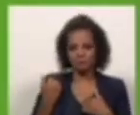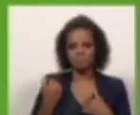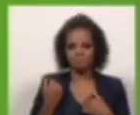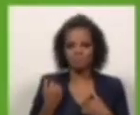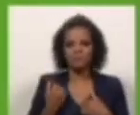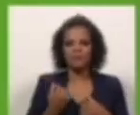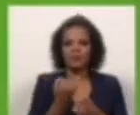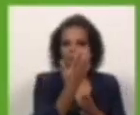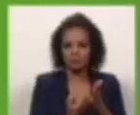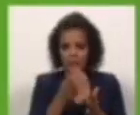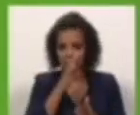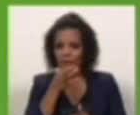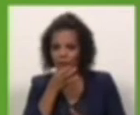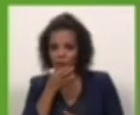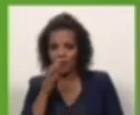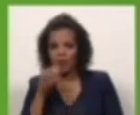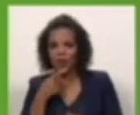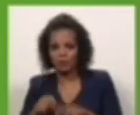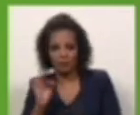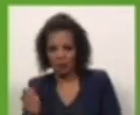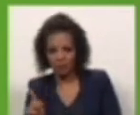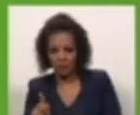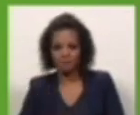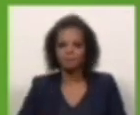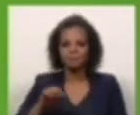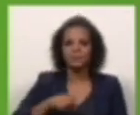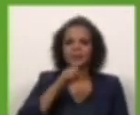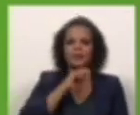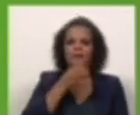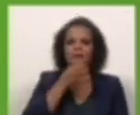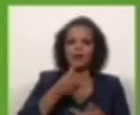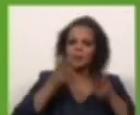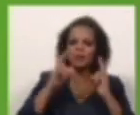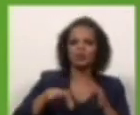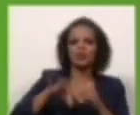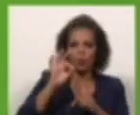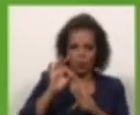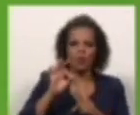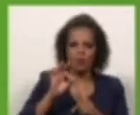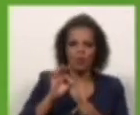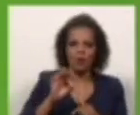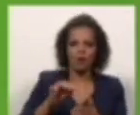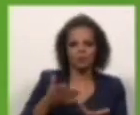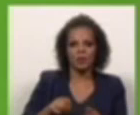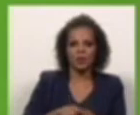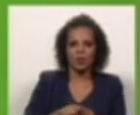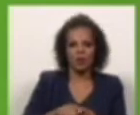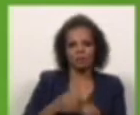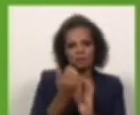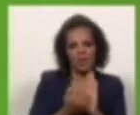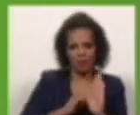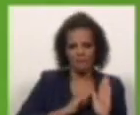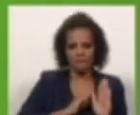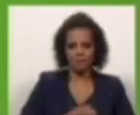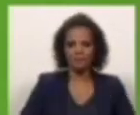portanto voga também posso falar da questão do liberdade de escolha que é o nosso outro pilar e aqui estamos a